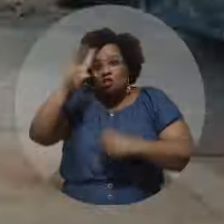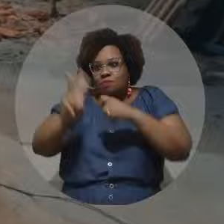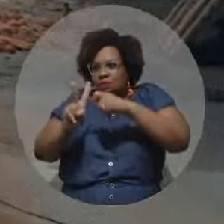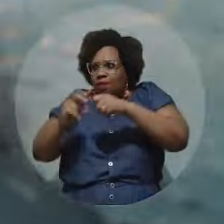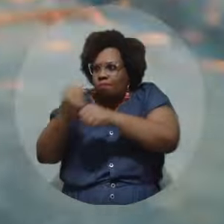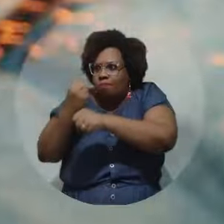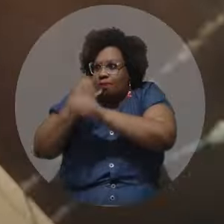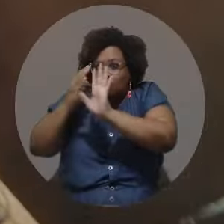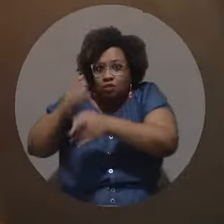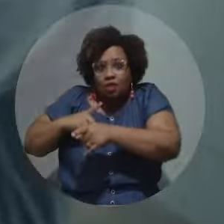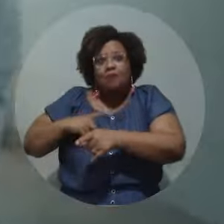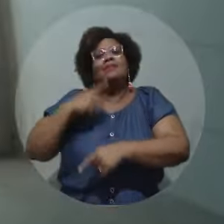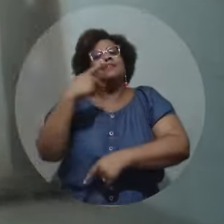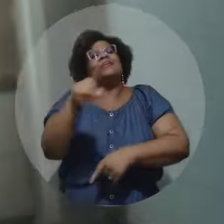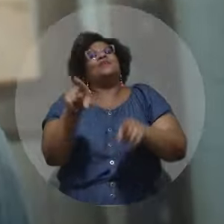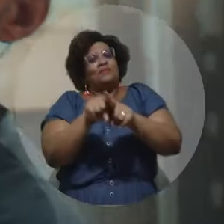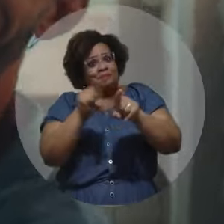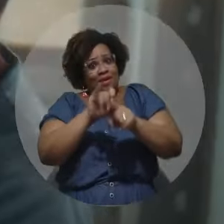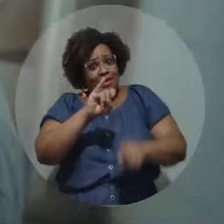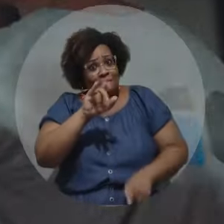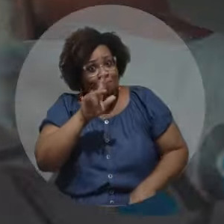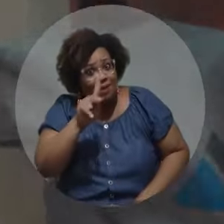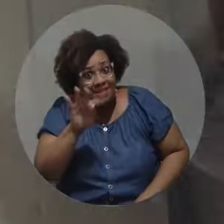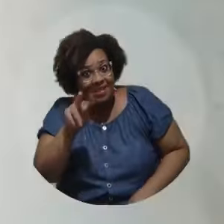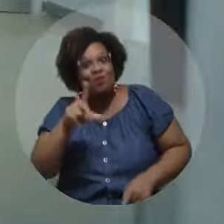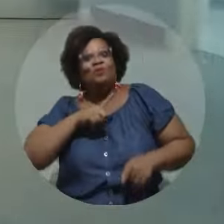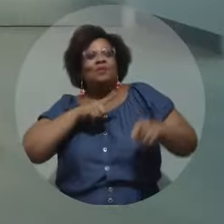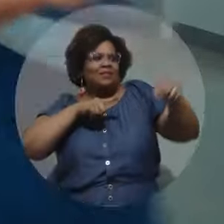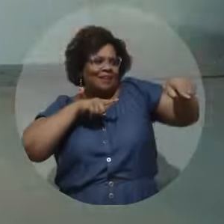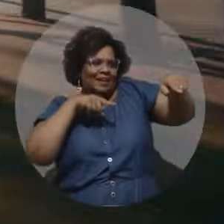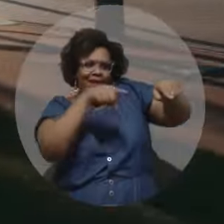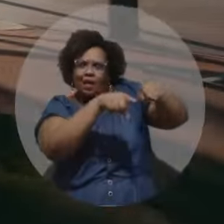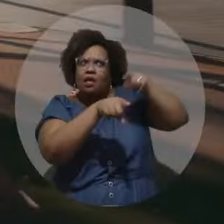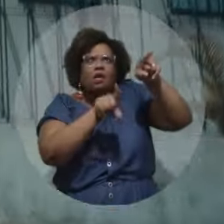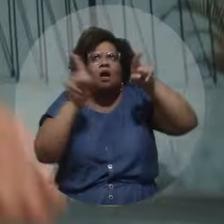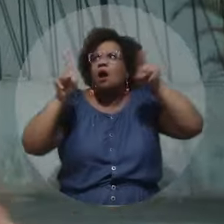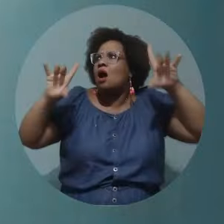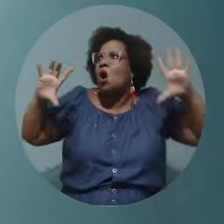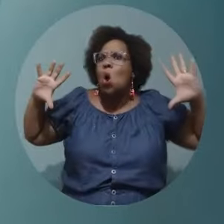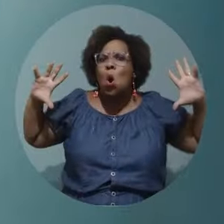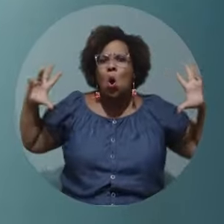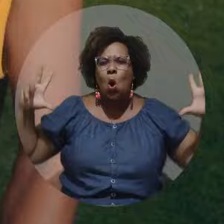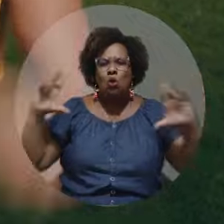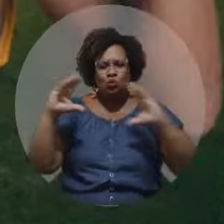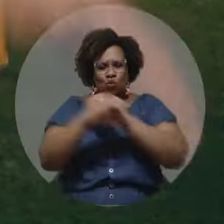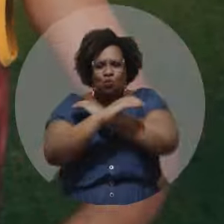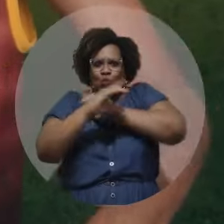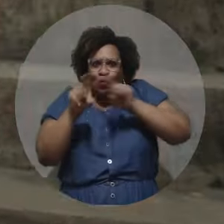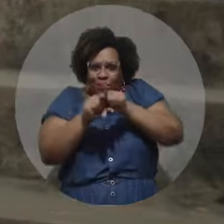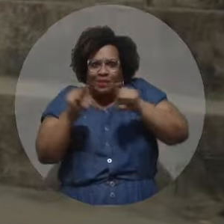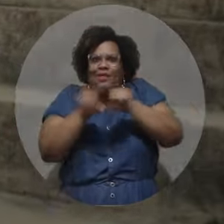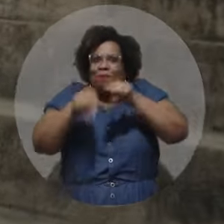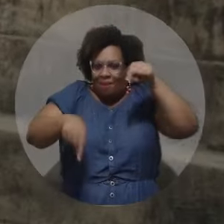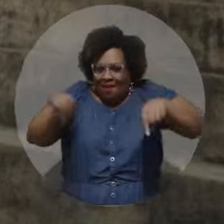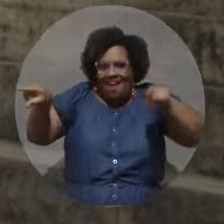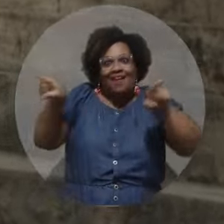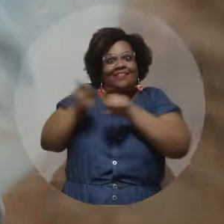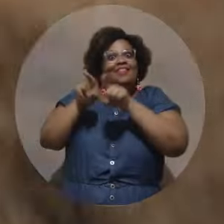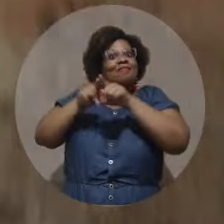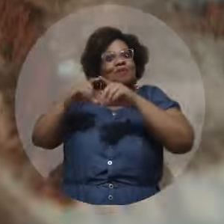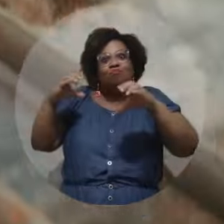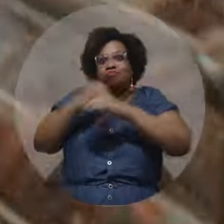em construção? O seu IPTU tá aí. E também tá aqui, aqui, aqui, aqui, aqui, aqui